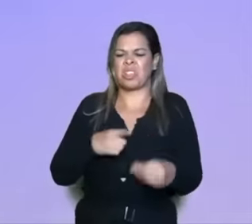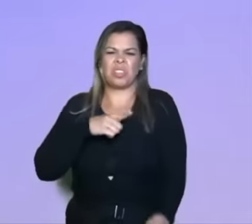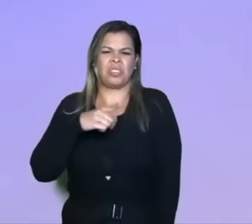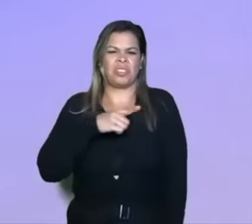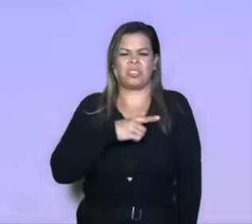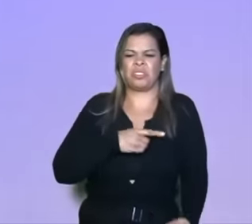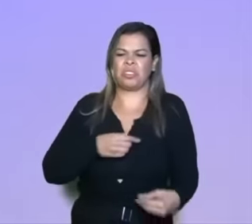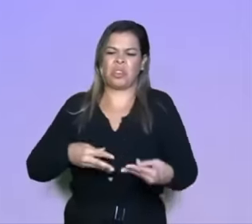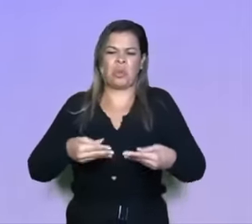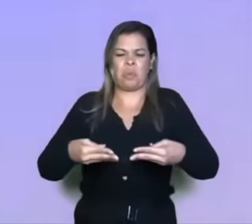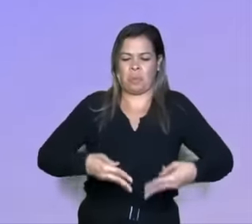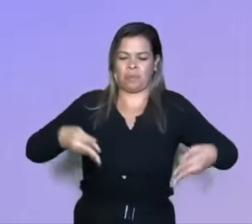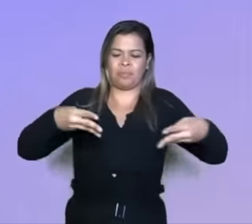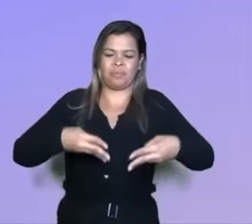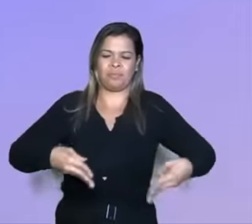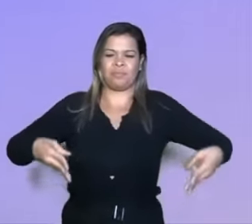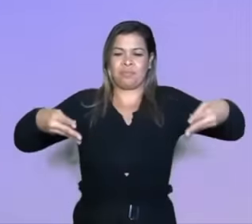rede trazia.